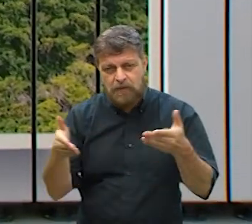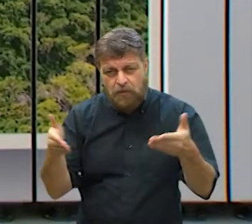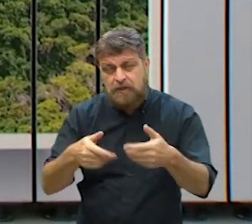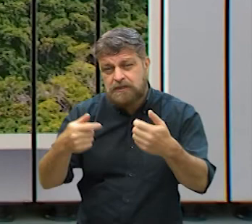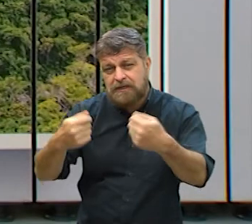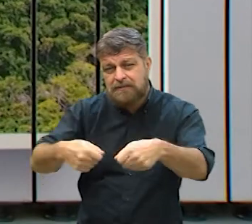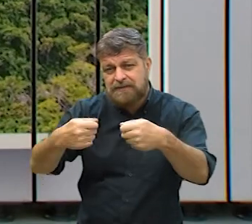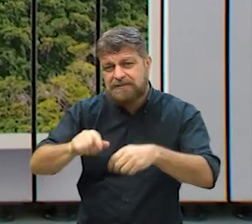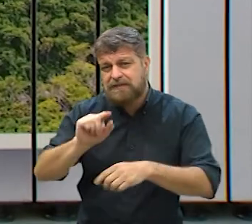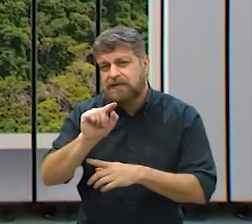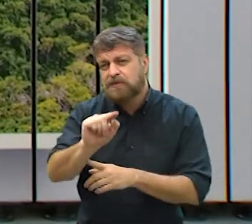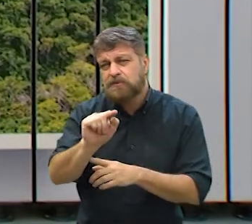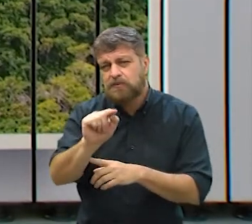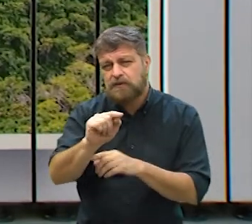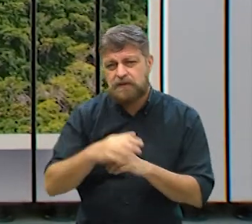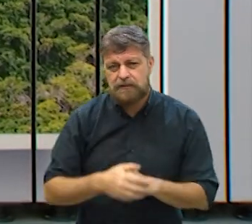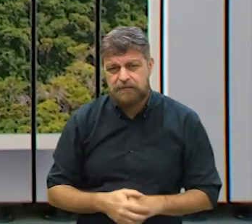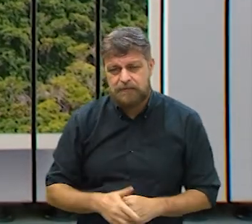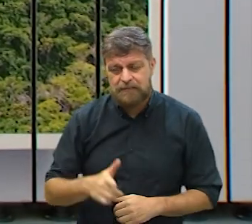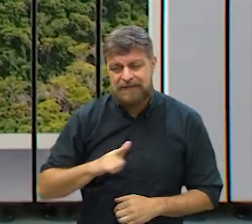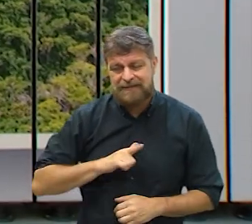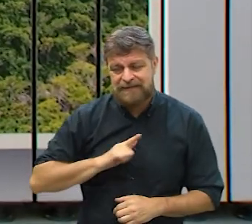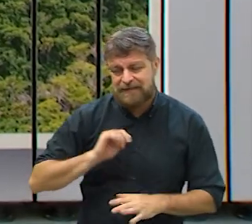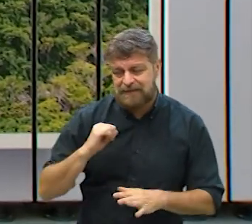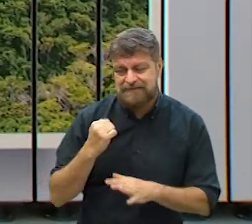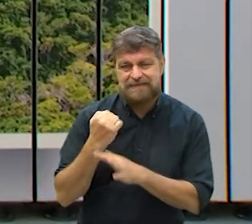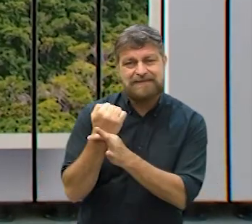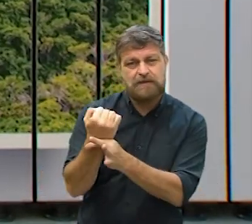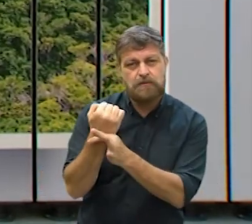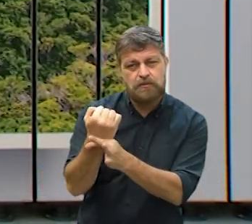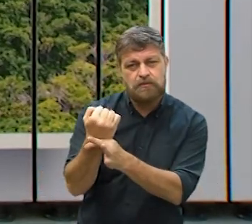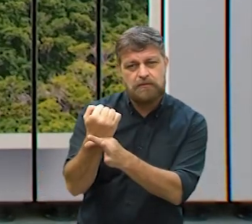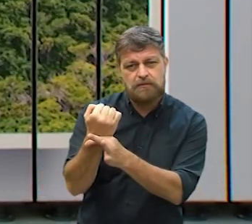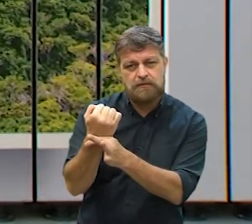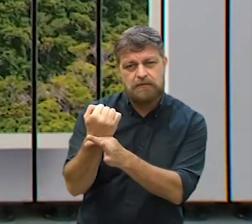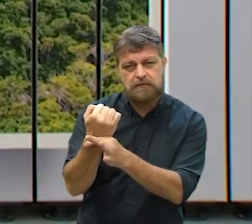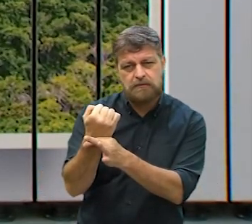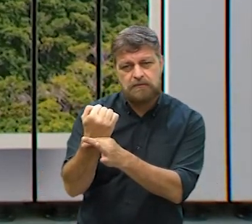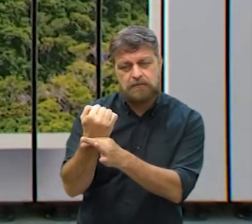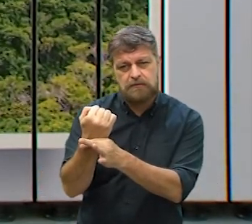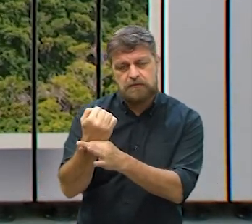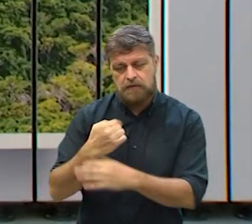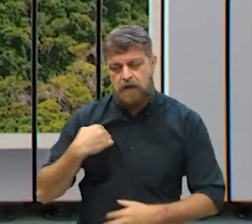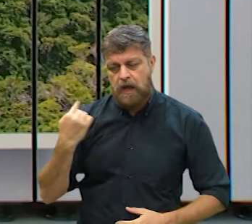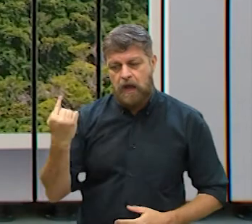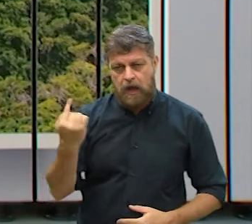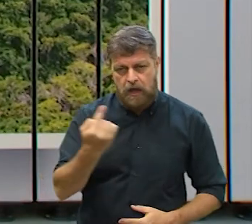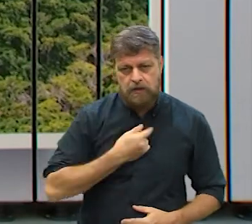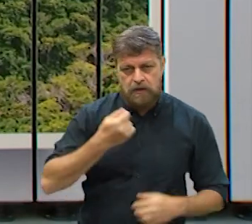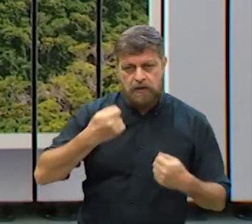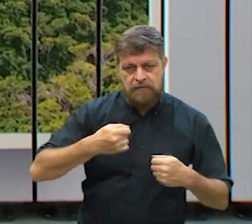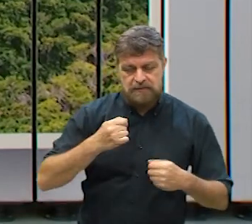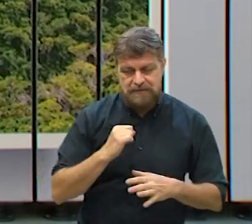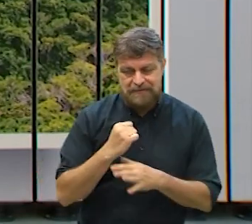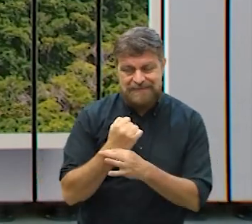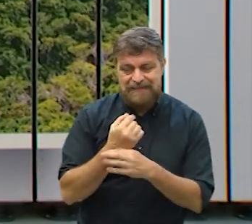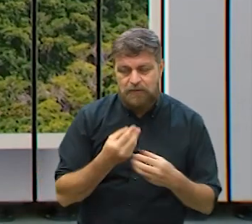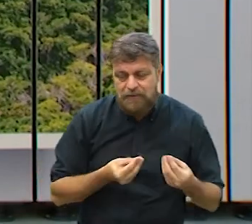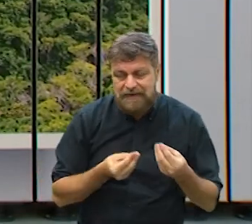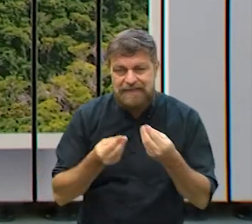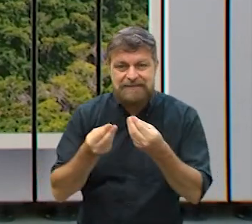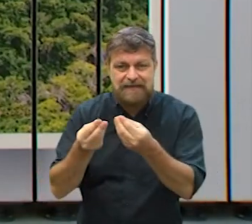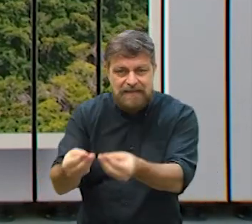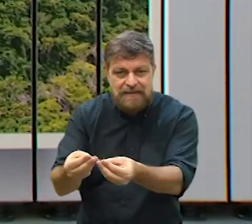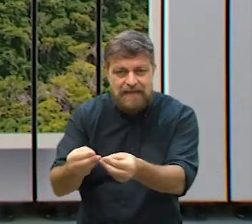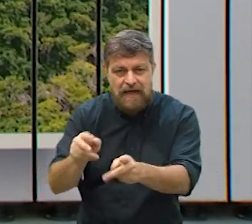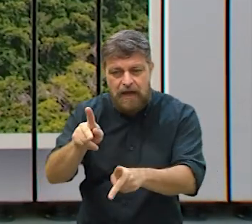precisa do quê? Precisa de um ponto seguro, um porto seguro. Nós precisamos dar esse porto seguro à população.